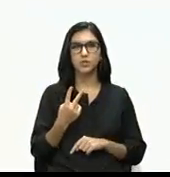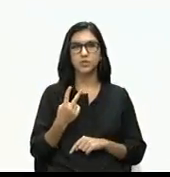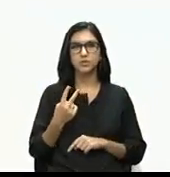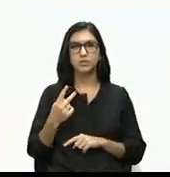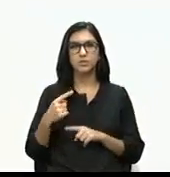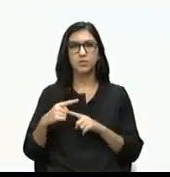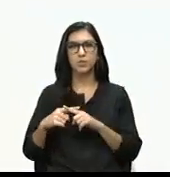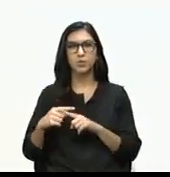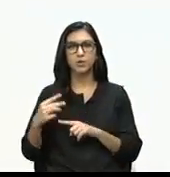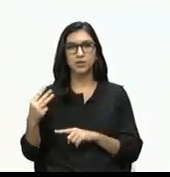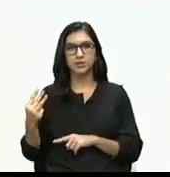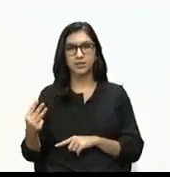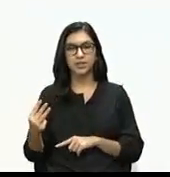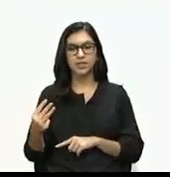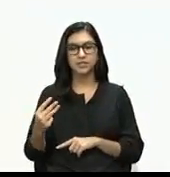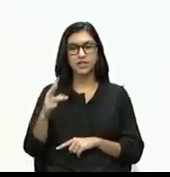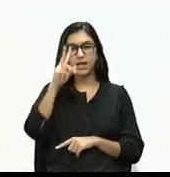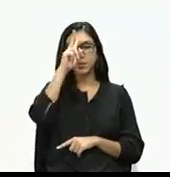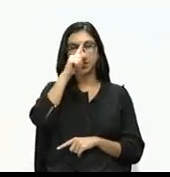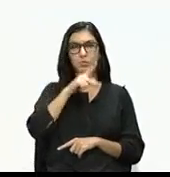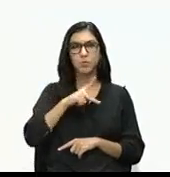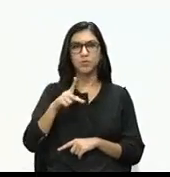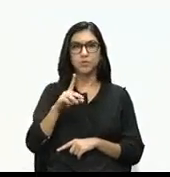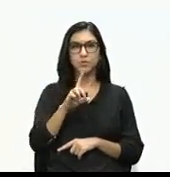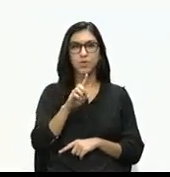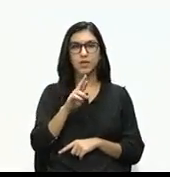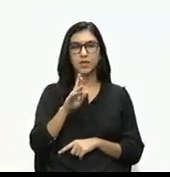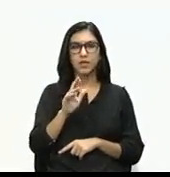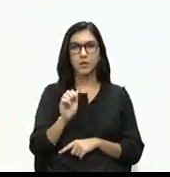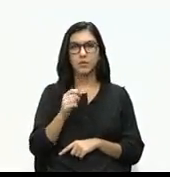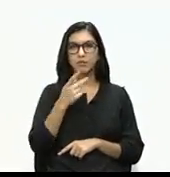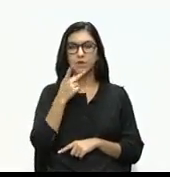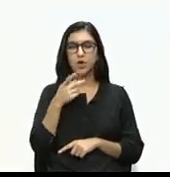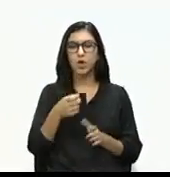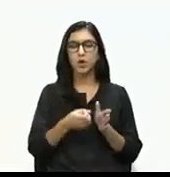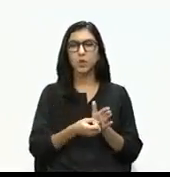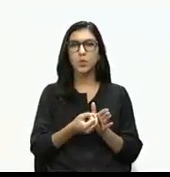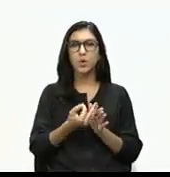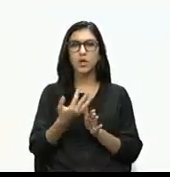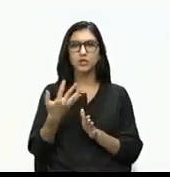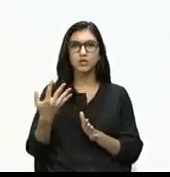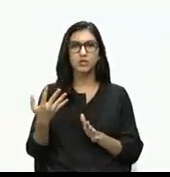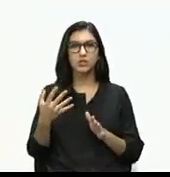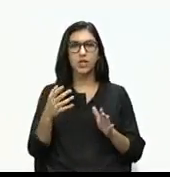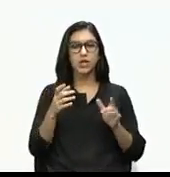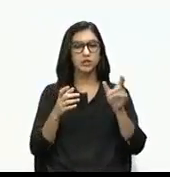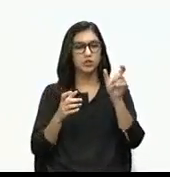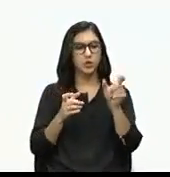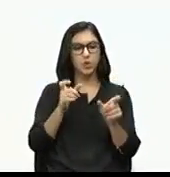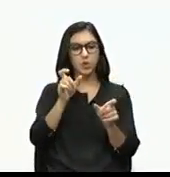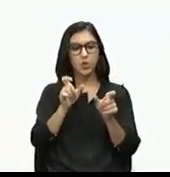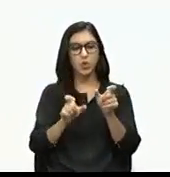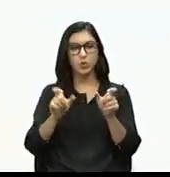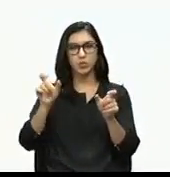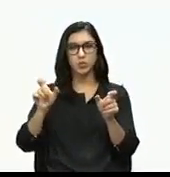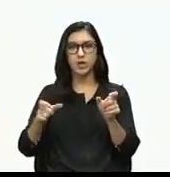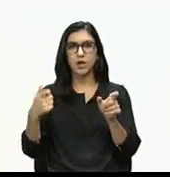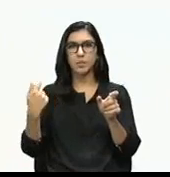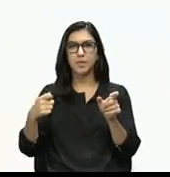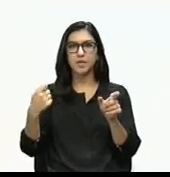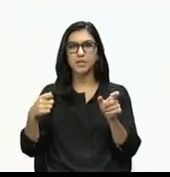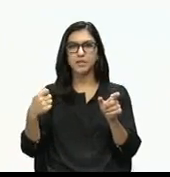3. Lembrando que a professora Débora nos disse que a quantidade de colunas da matriz tem que